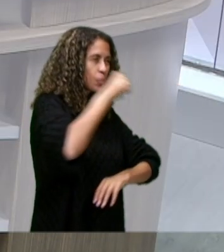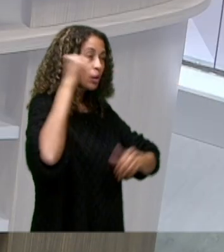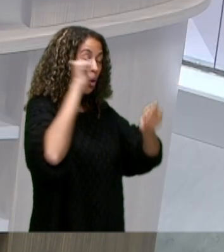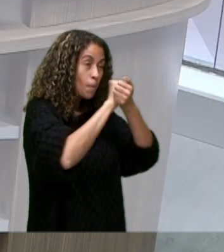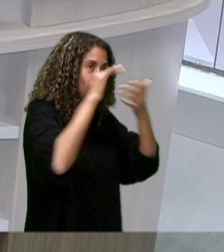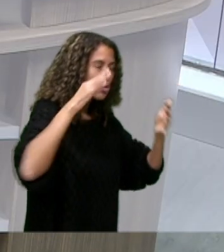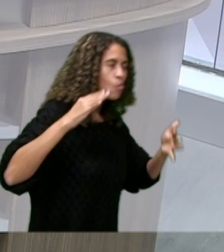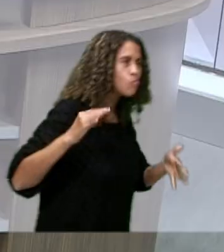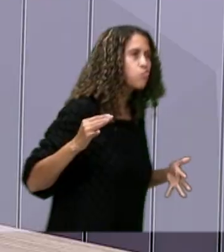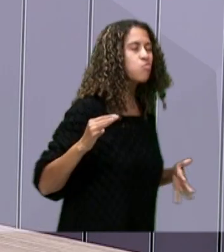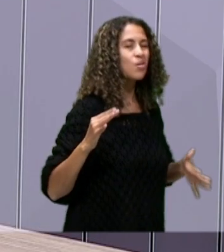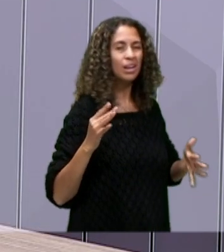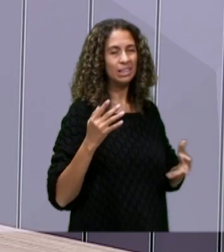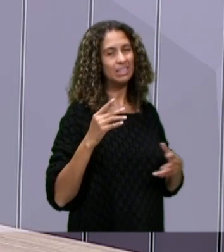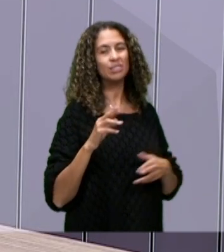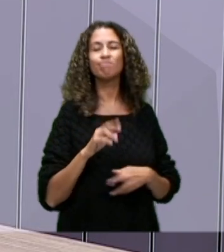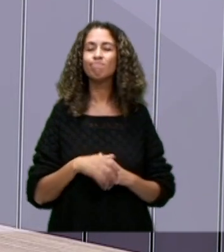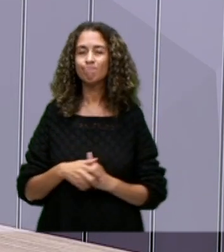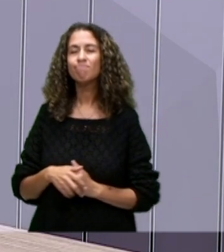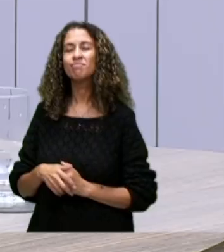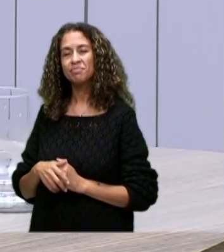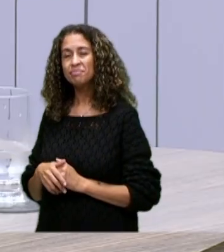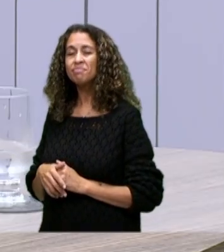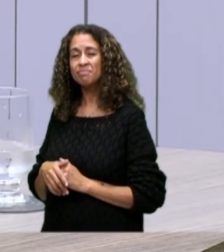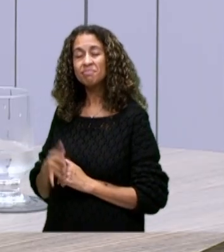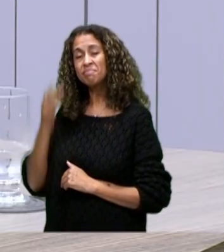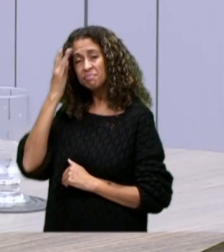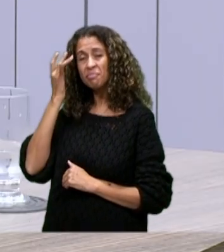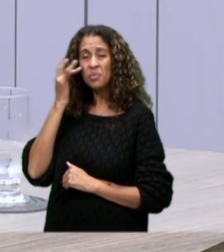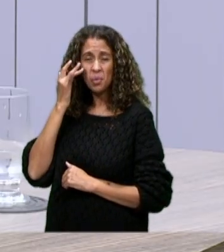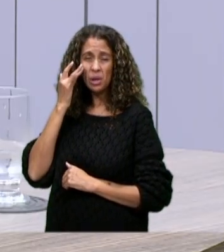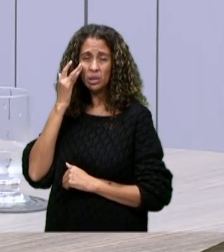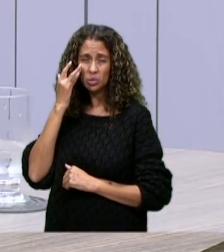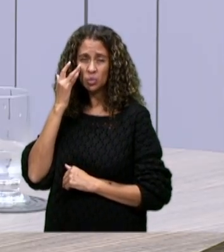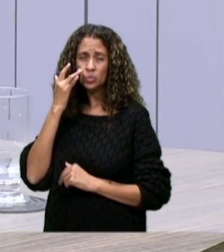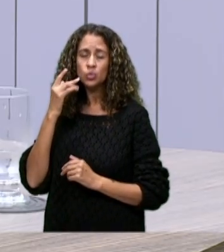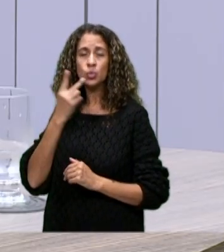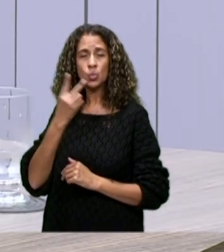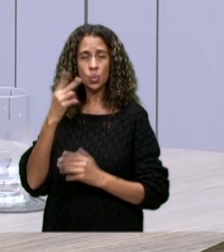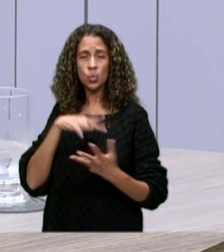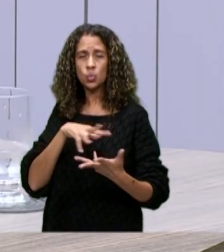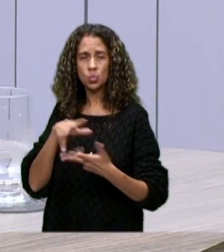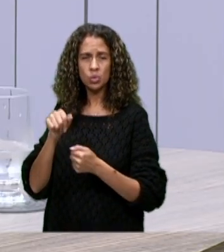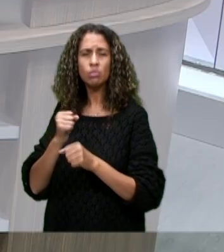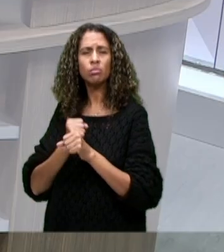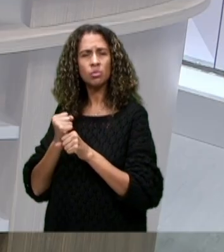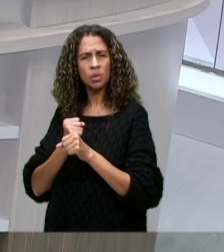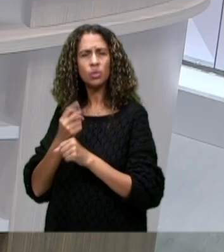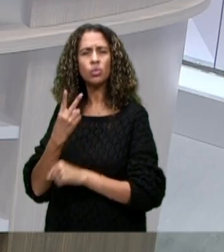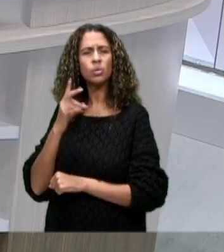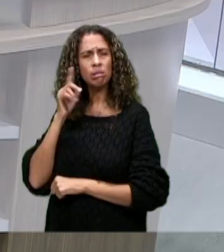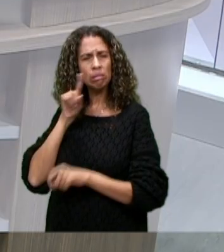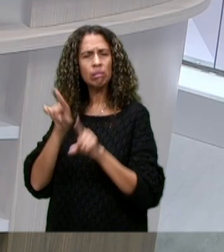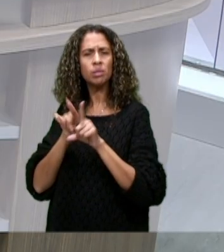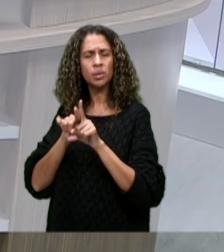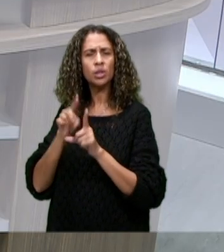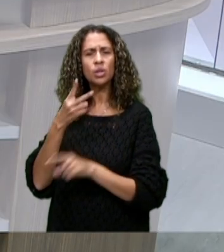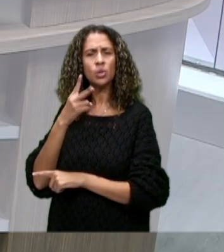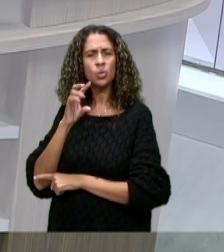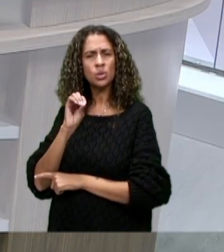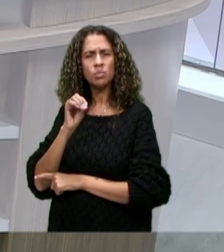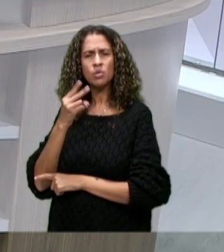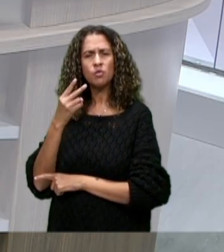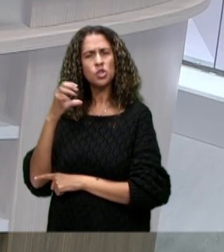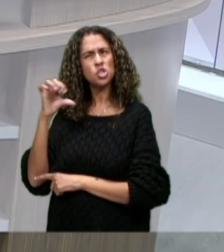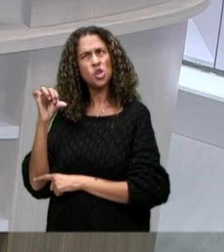Mas assim, eu acho que até no mesmo ano, acho que essa história Dois Mundos, acho que se passa em 2029 também. Eu não me lembro agora,